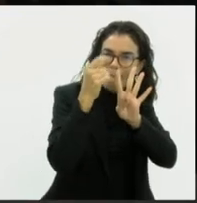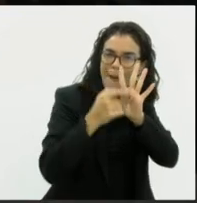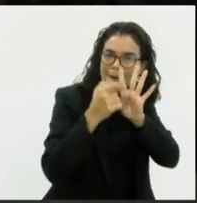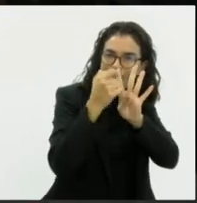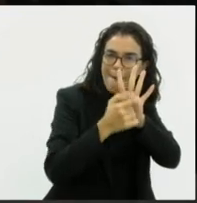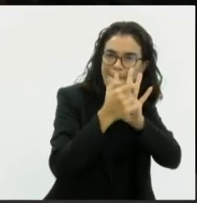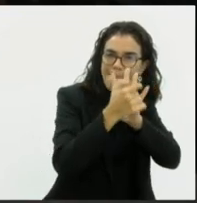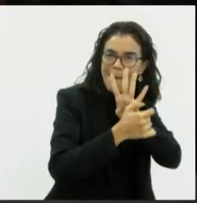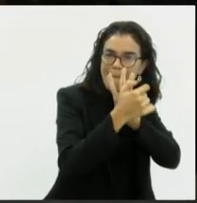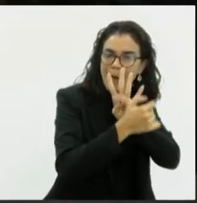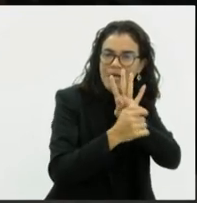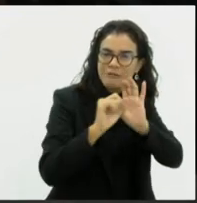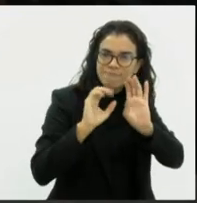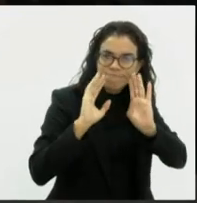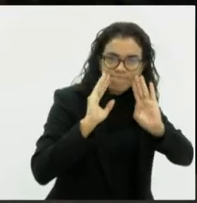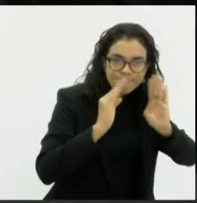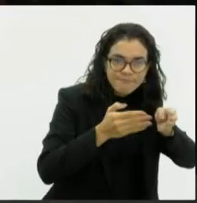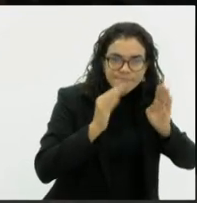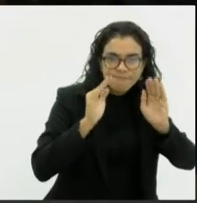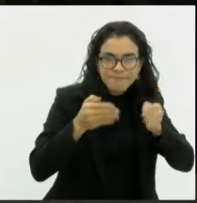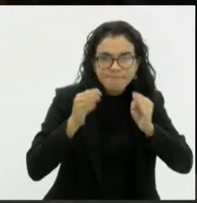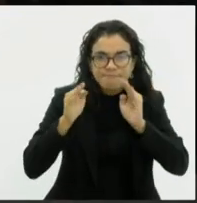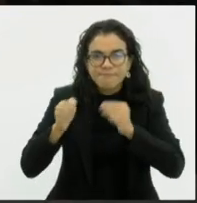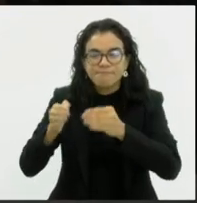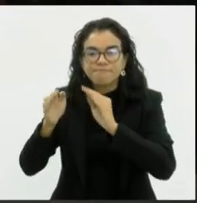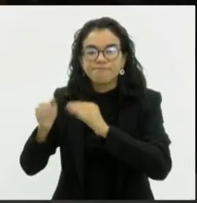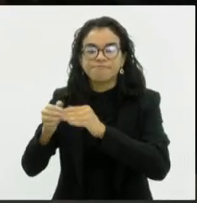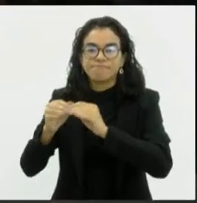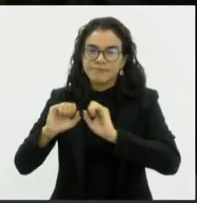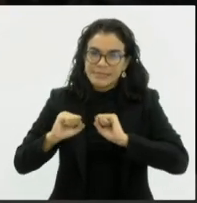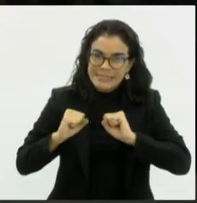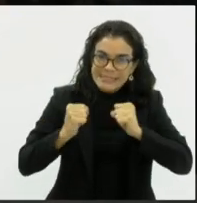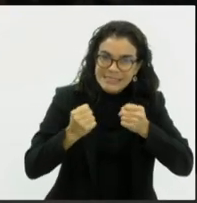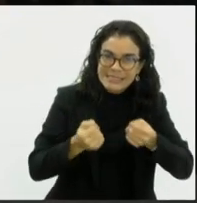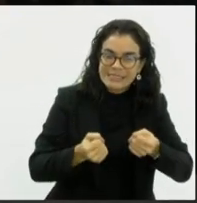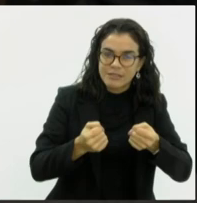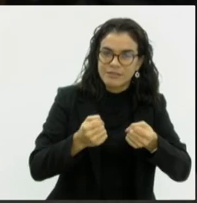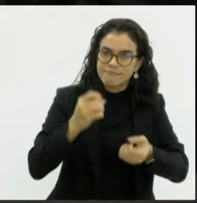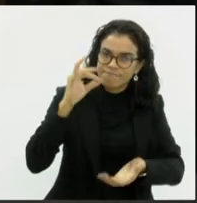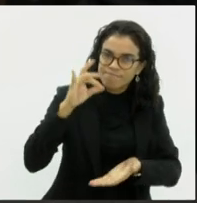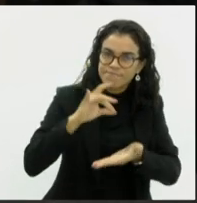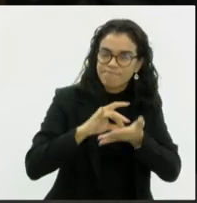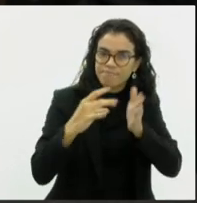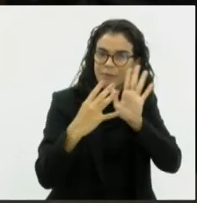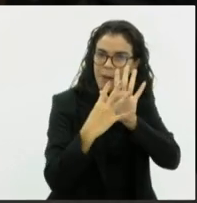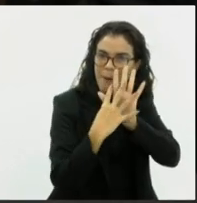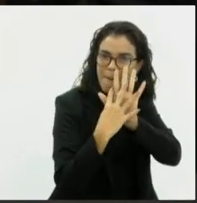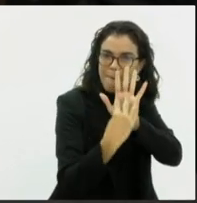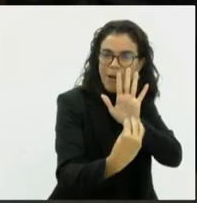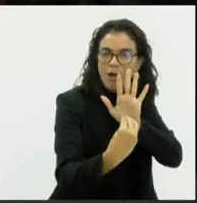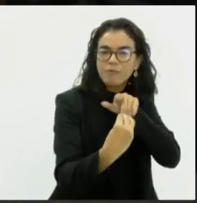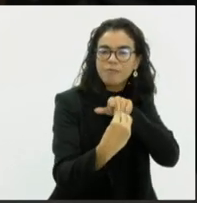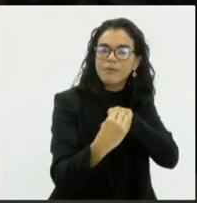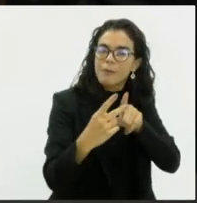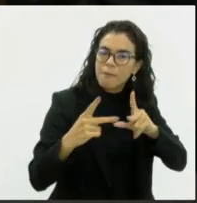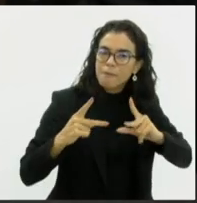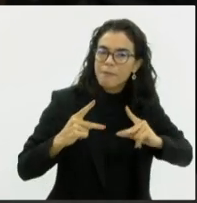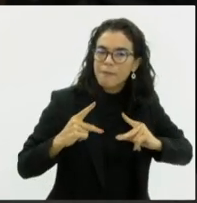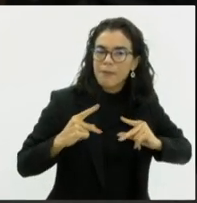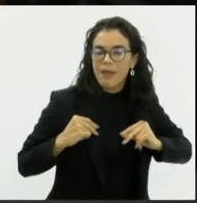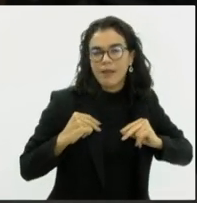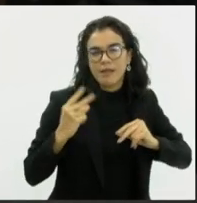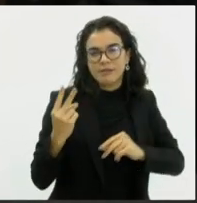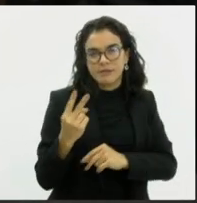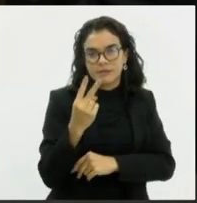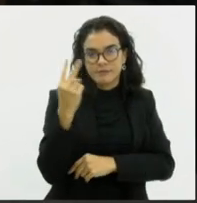que defende são verdadeiramente inspiradoras e merecem ser